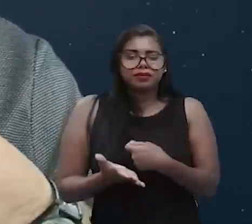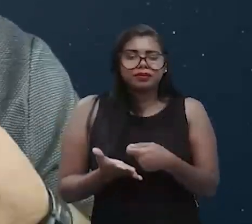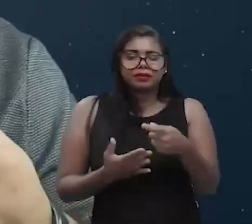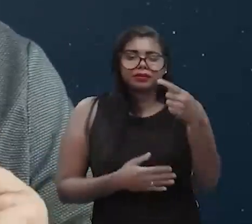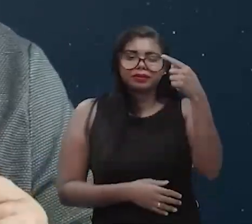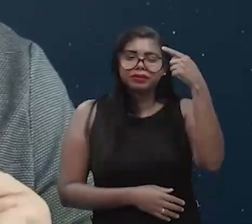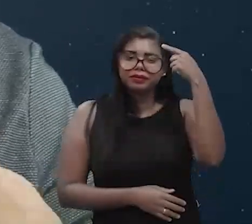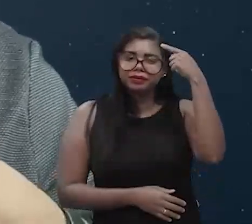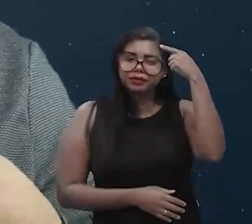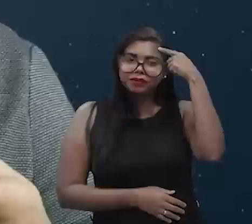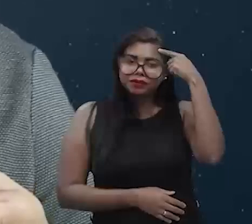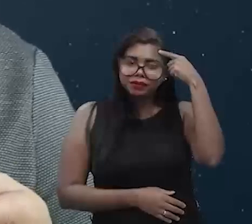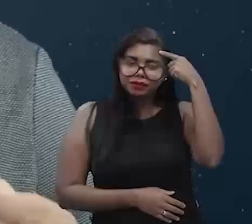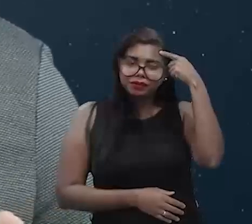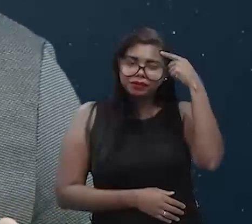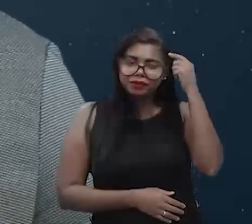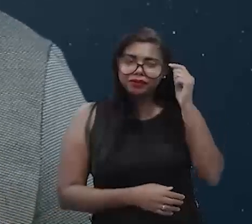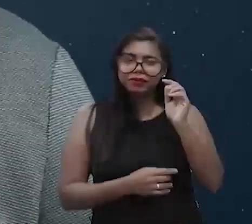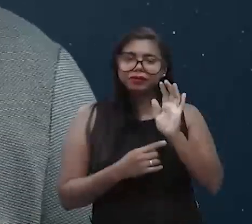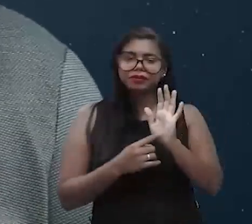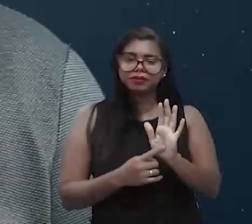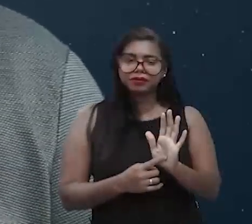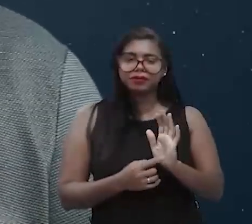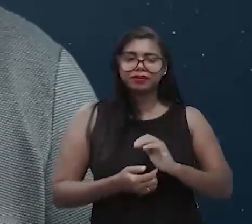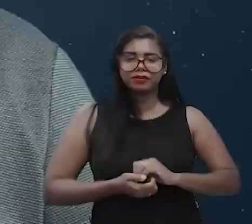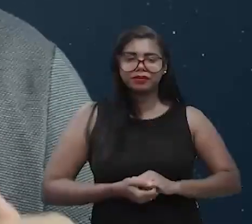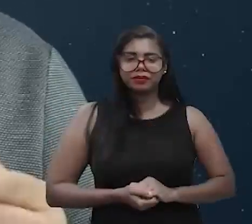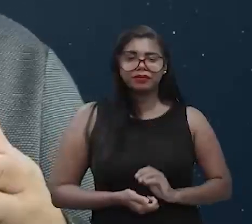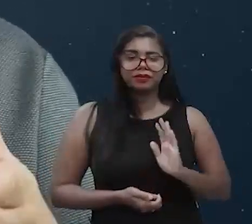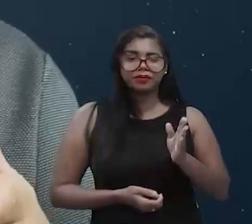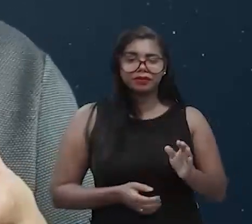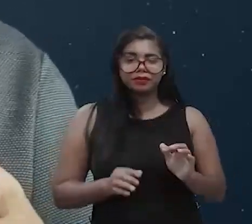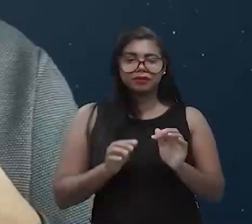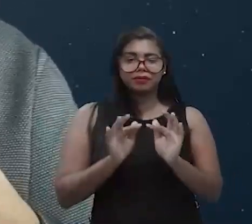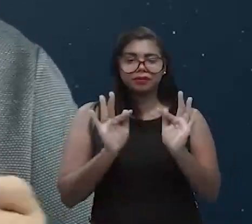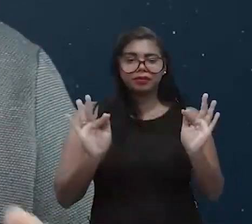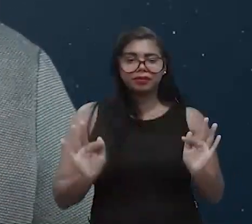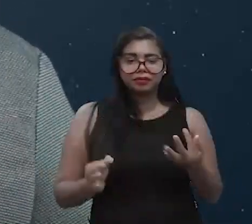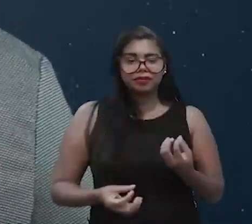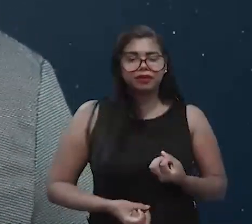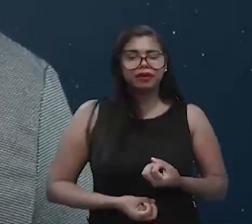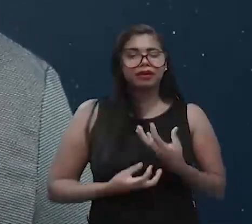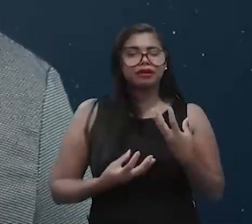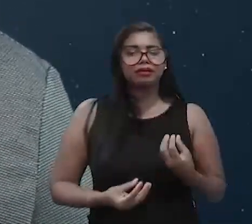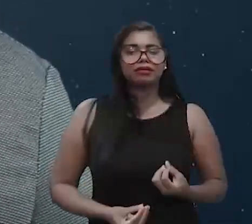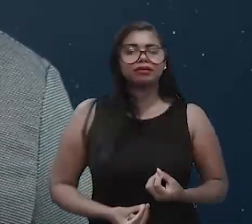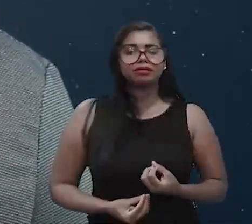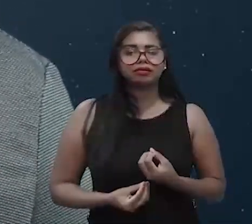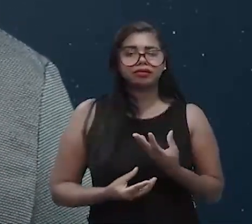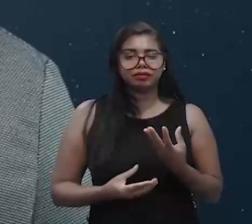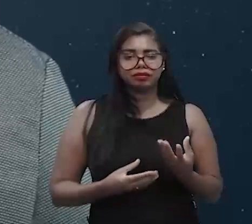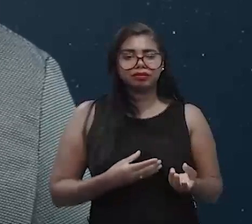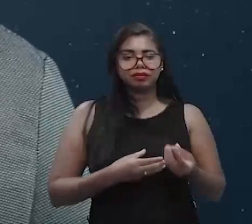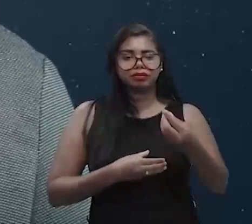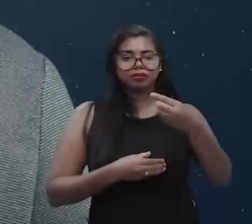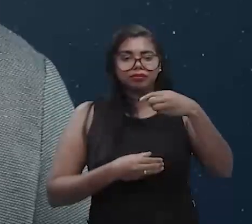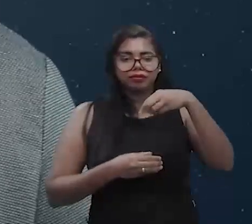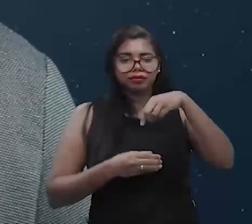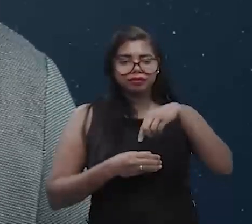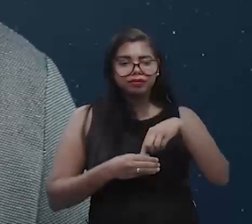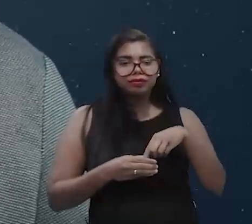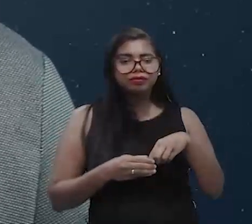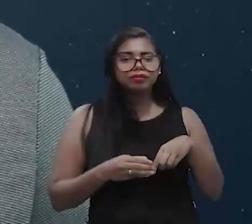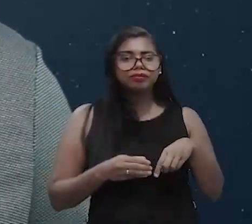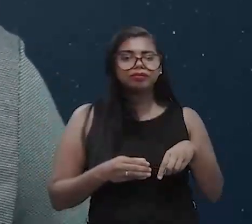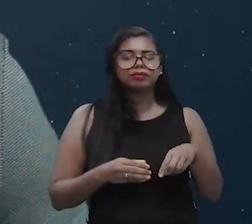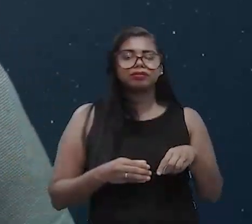se coloca em evidência, em destaque. Na função poética, o destaque está voltado para a elaboração da mensagem. Mas ele diz